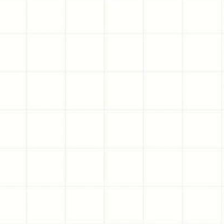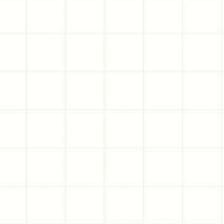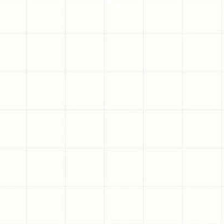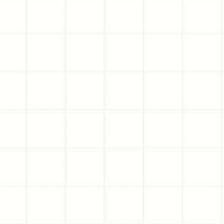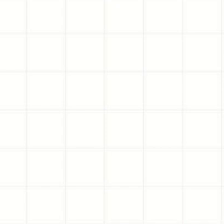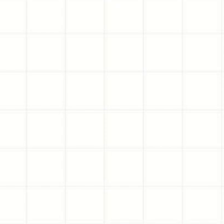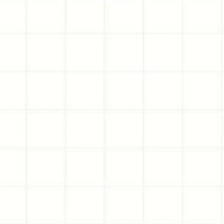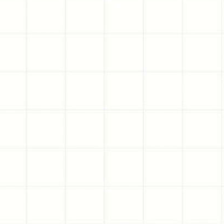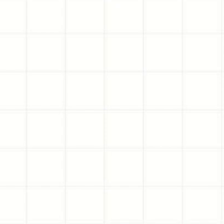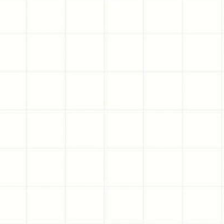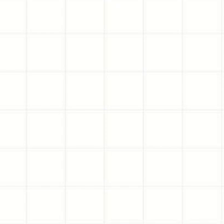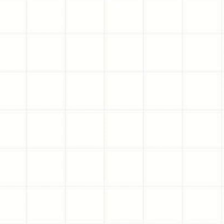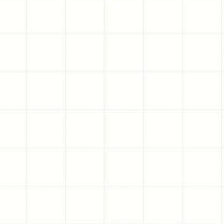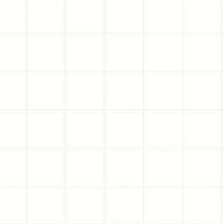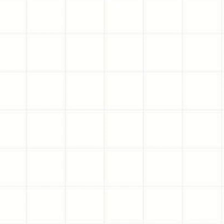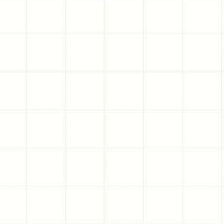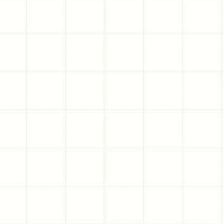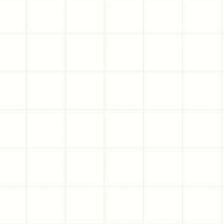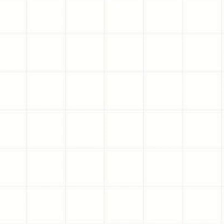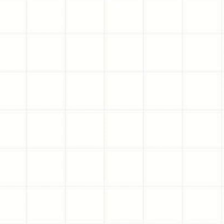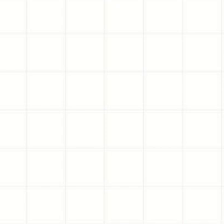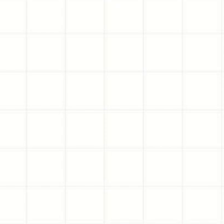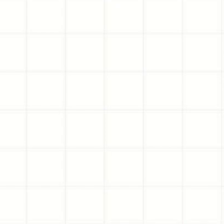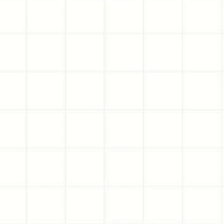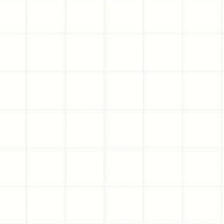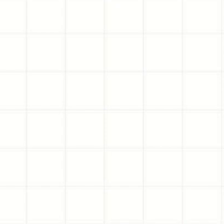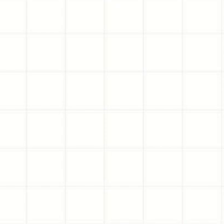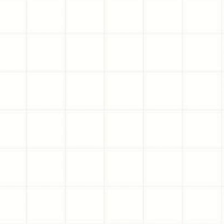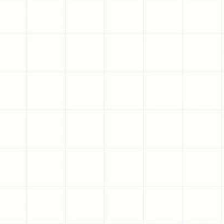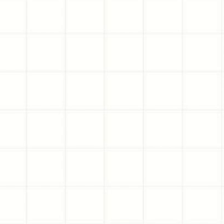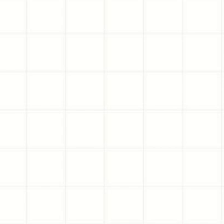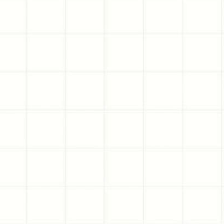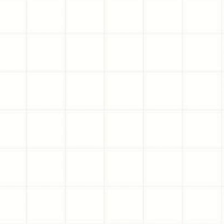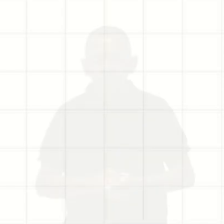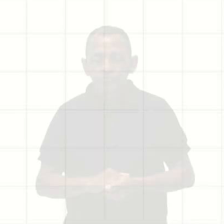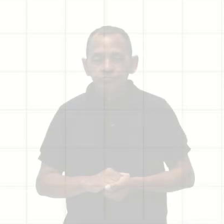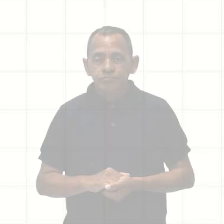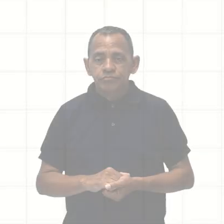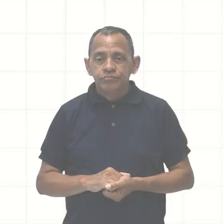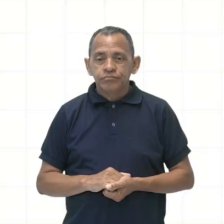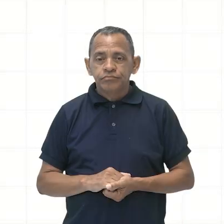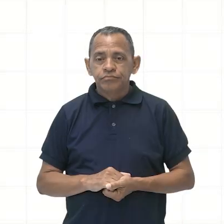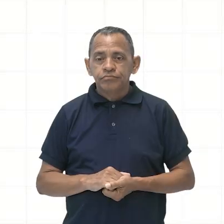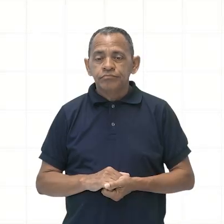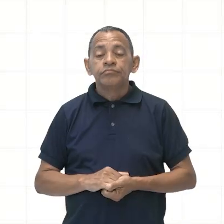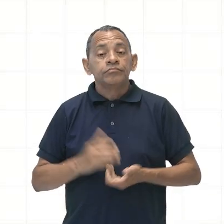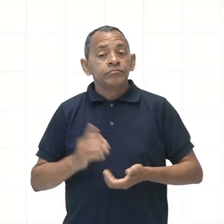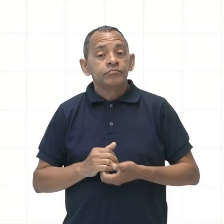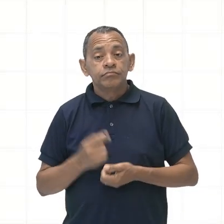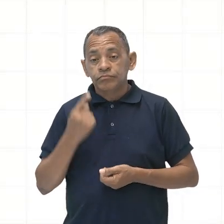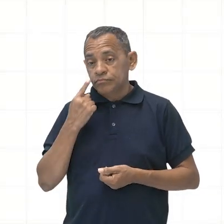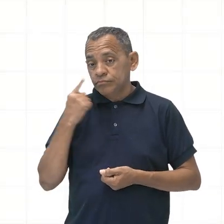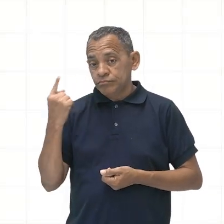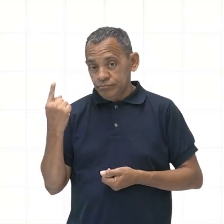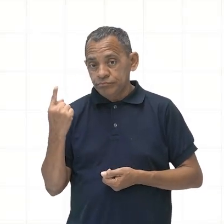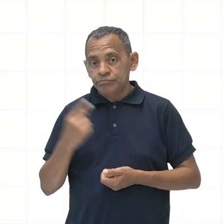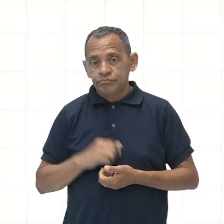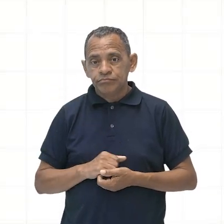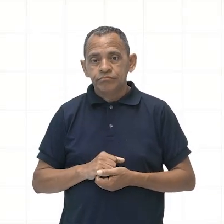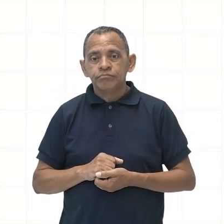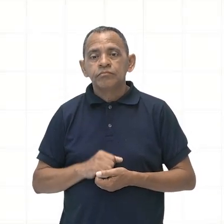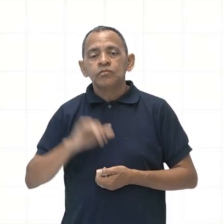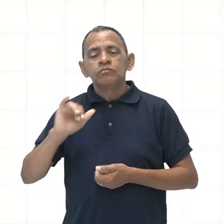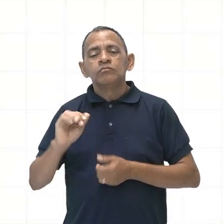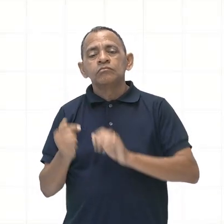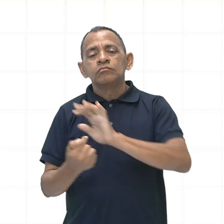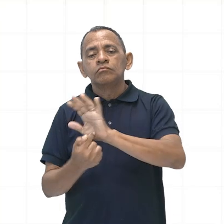1. Né? O coeficiente, quando não aparece coeficiente, é 1. Quando não aparece a parcela, o coeficiente é 0.